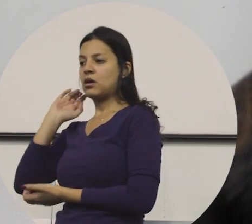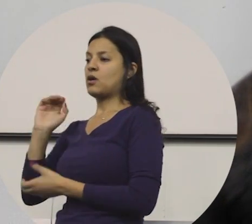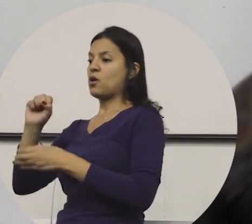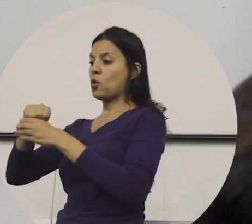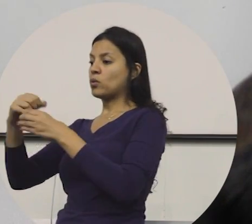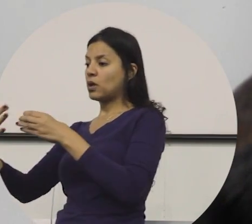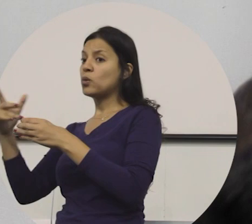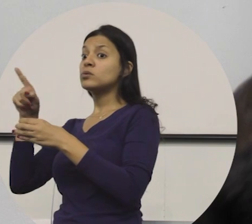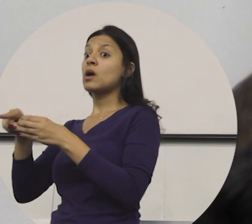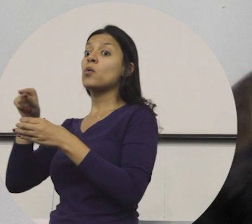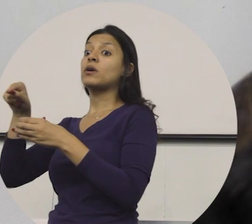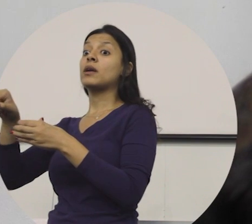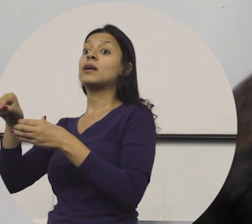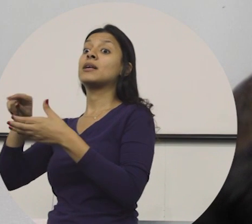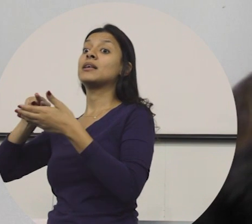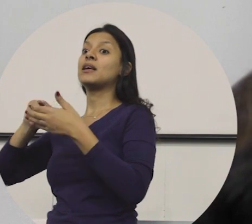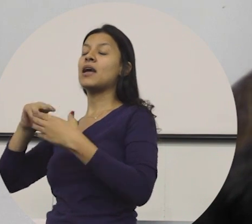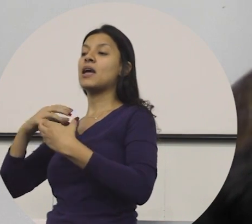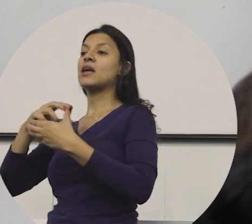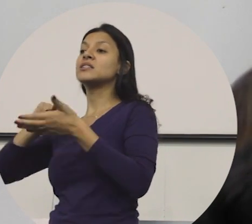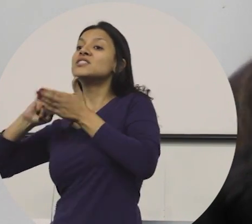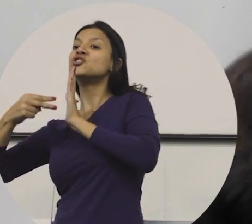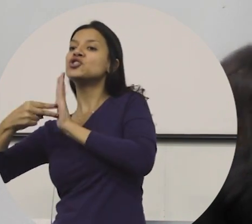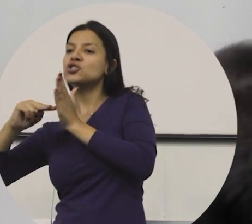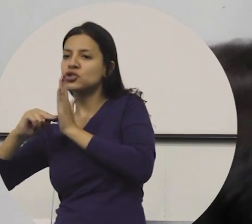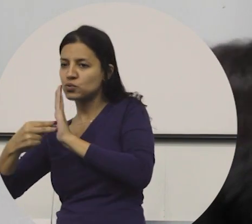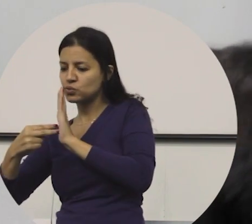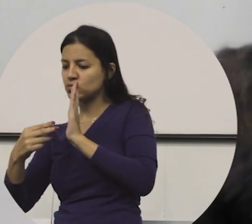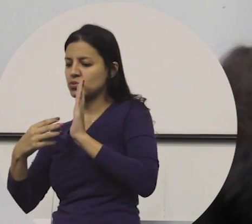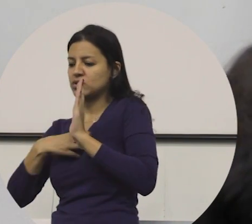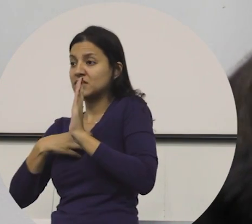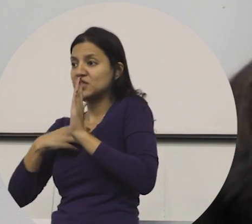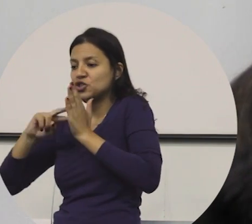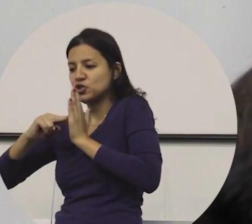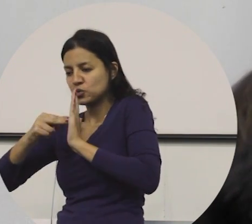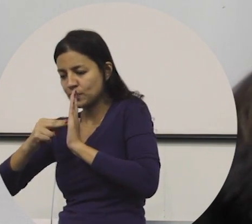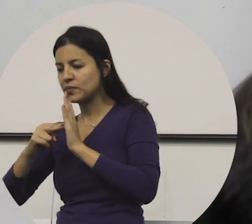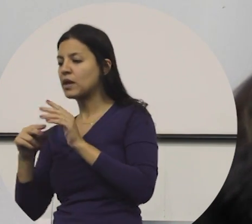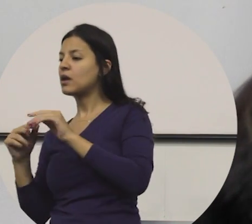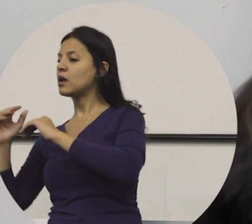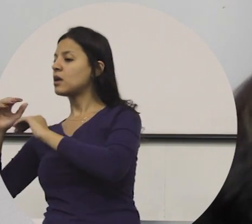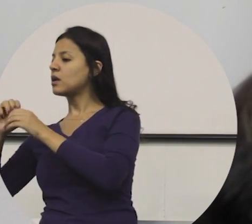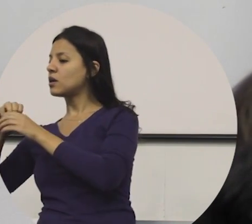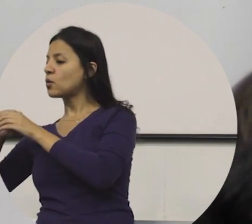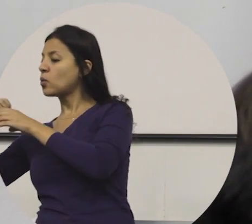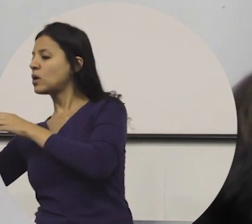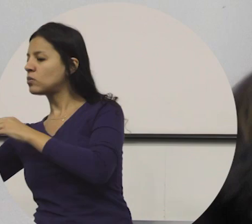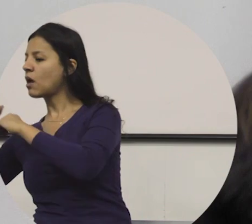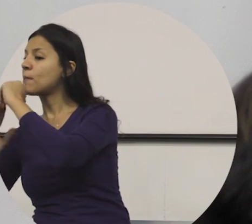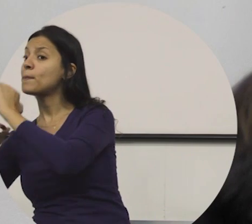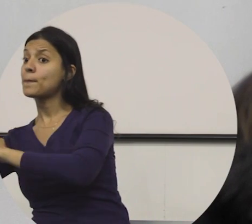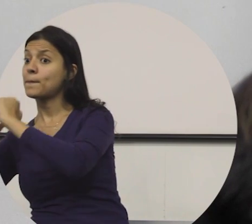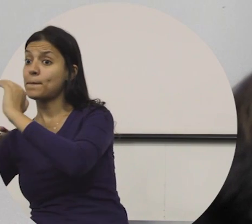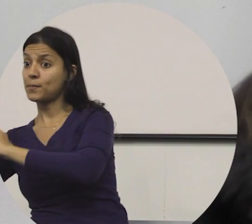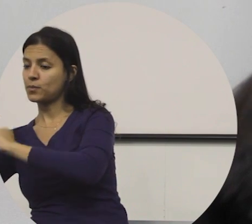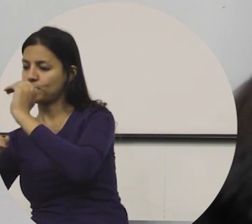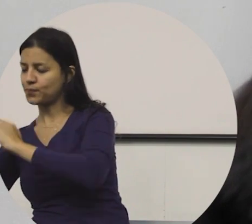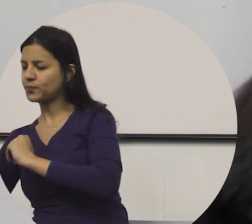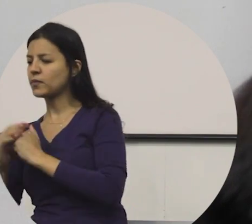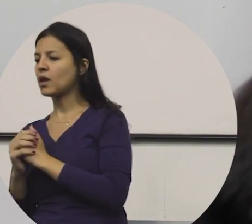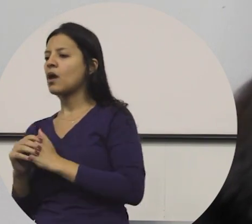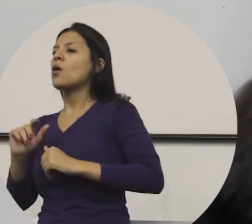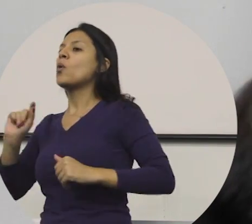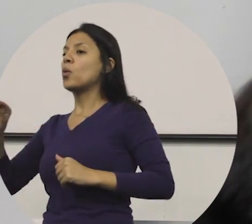do sentido, e a expressão é essa parte da produção daquilo que nós externalizamos na língua. Ele vai falar assim,